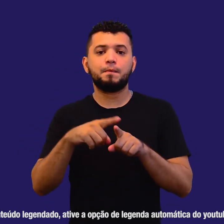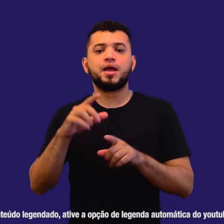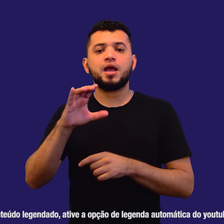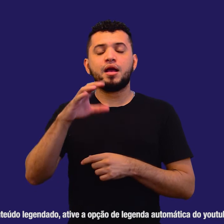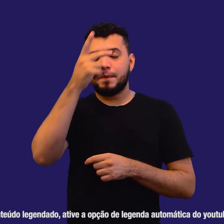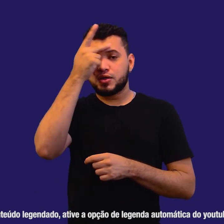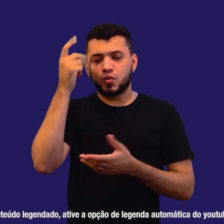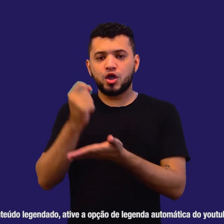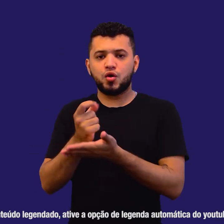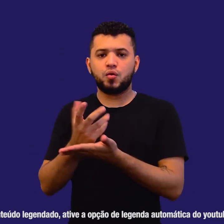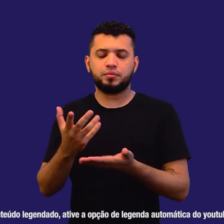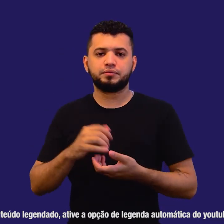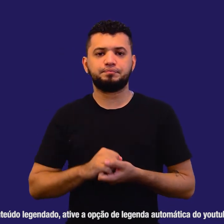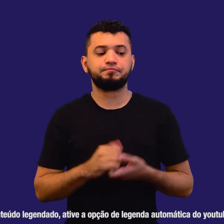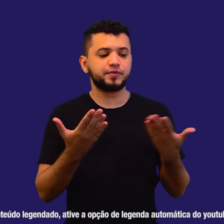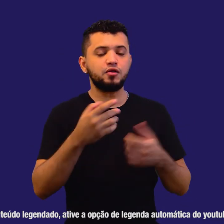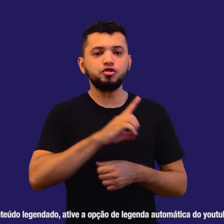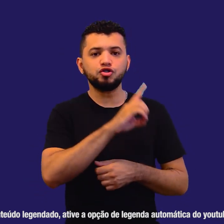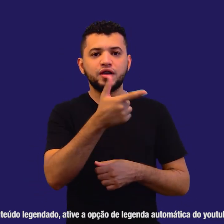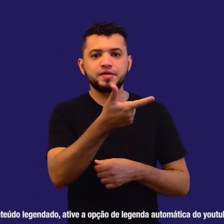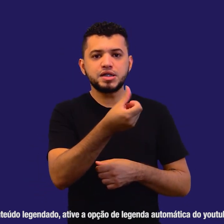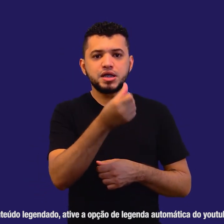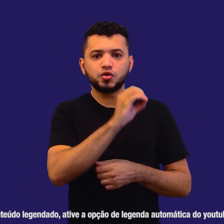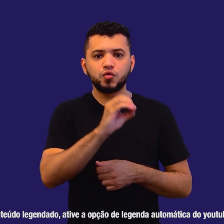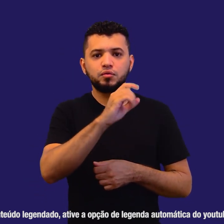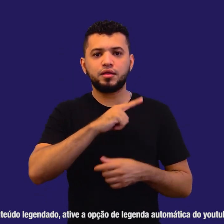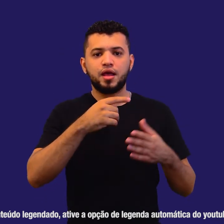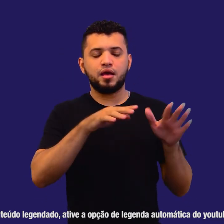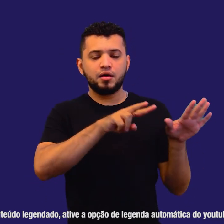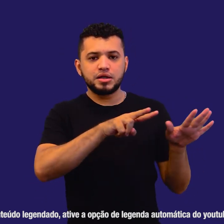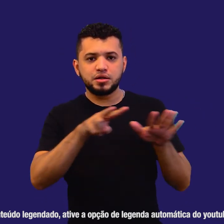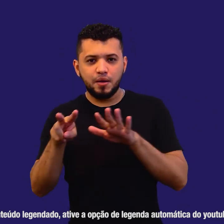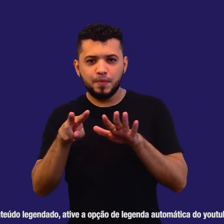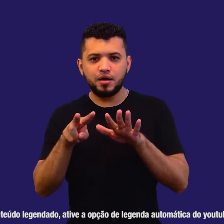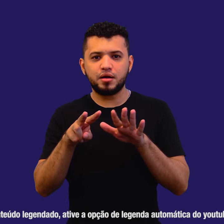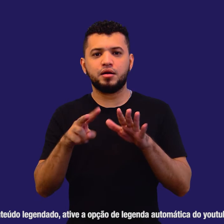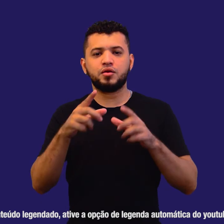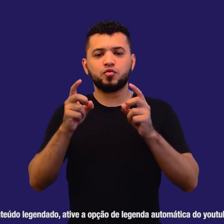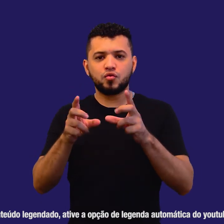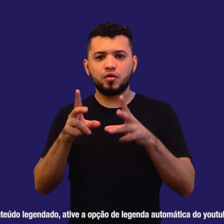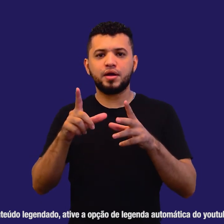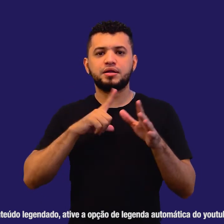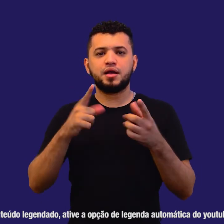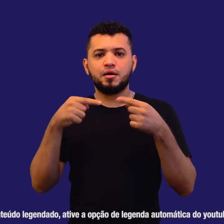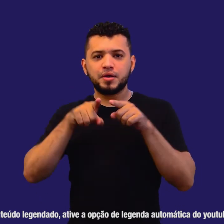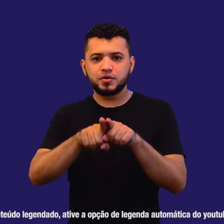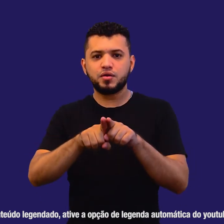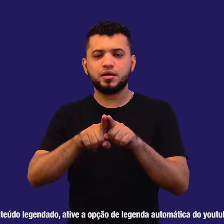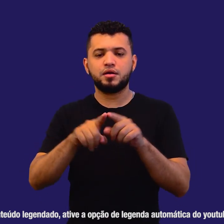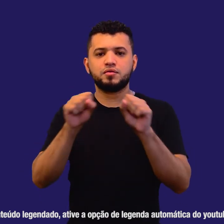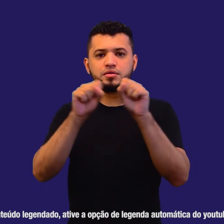final. Agora, no dia 26 de outubro, tem início a Semana do Comércio, né, Priscila? Que é uma parceria do Senac com o Sesc e a